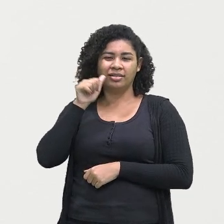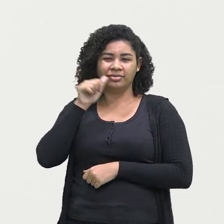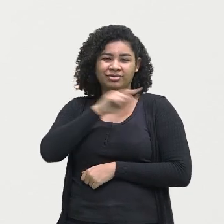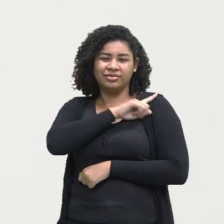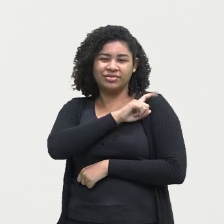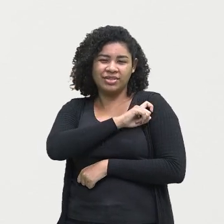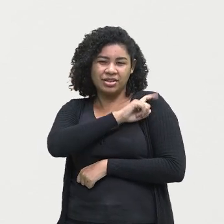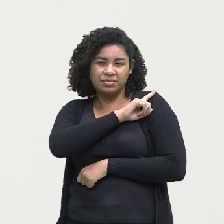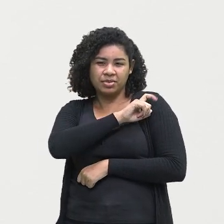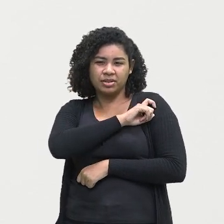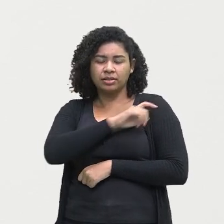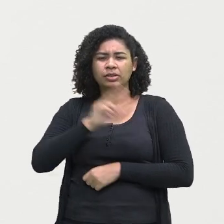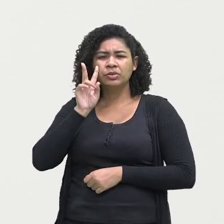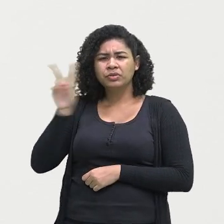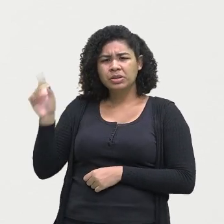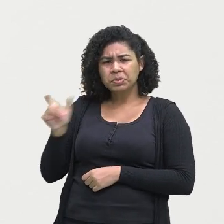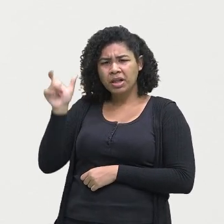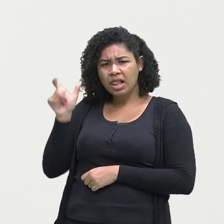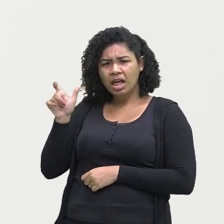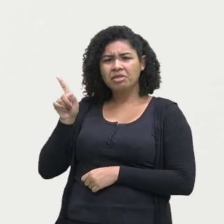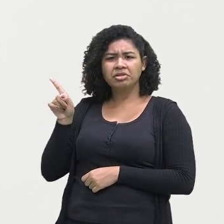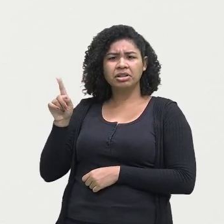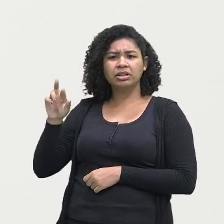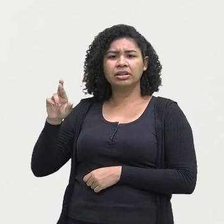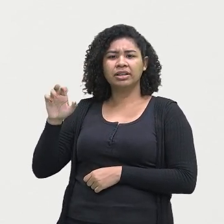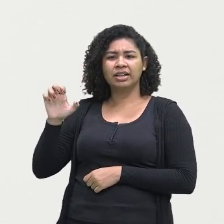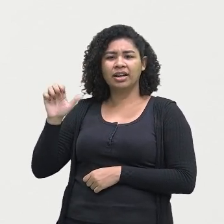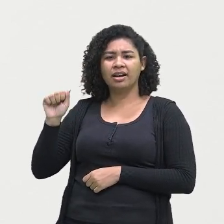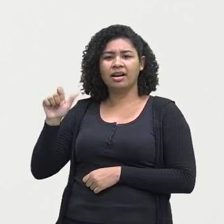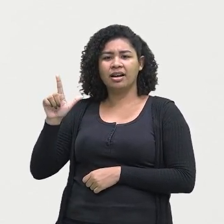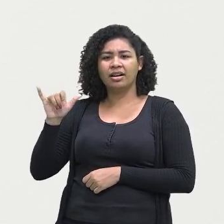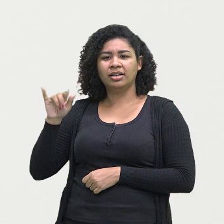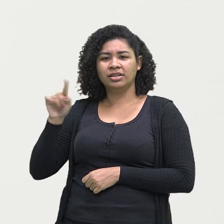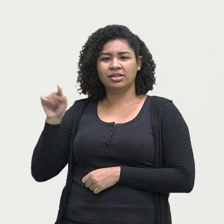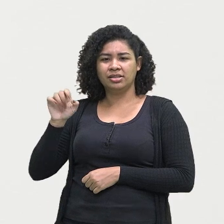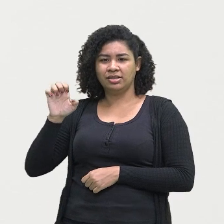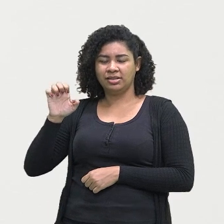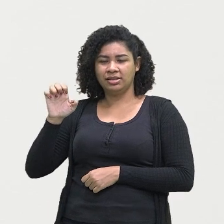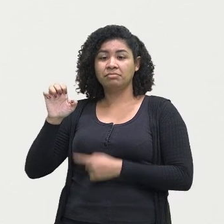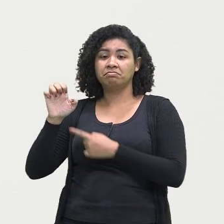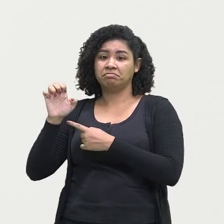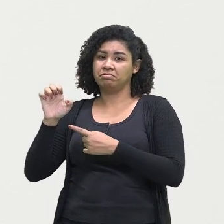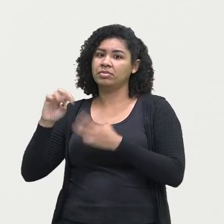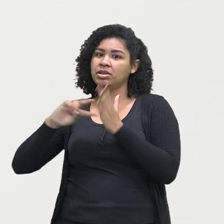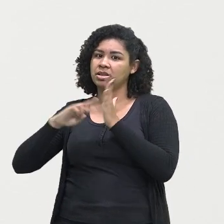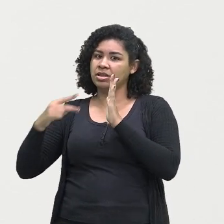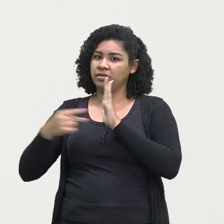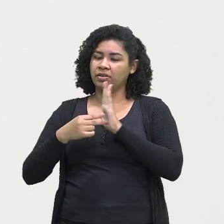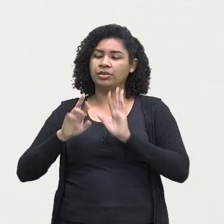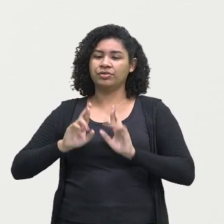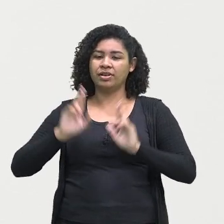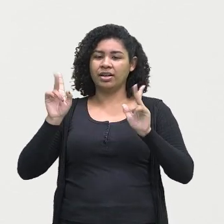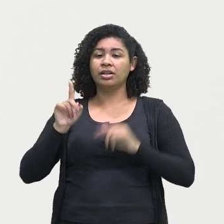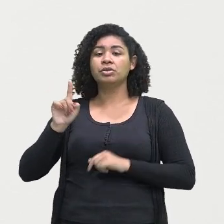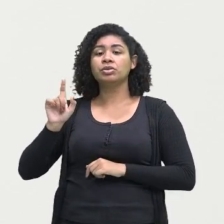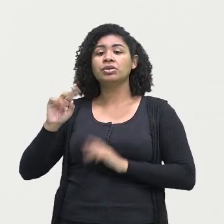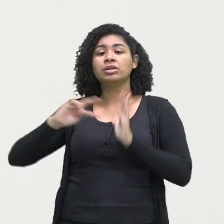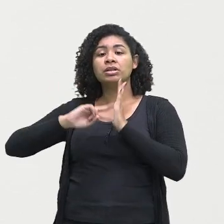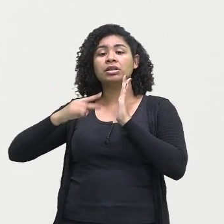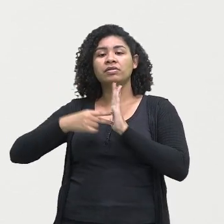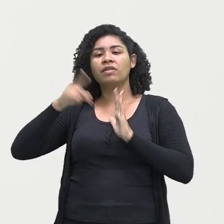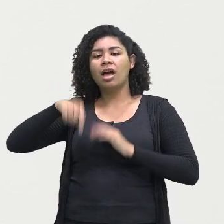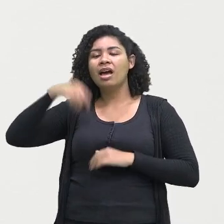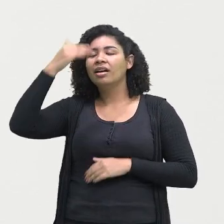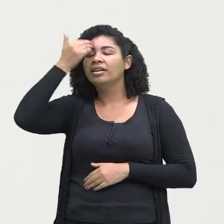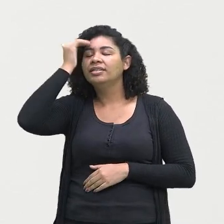quando a gente vê escrita, parece que é realizar. Mas esse realize aqui, ó, é entender. Quando você acorda no